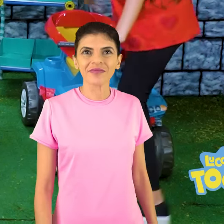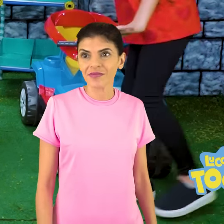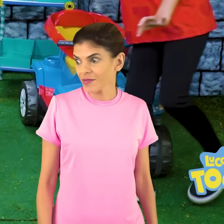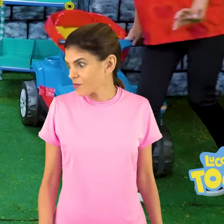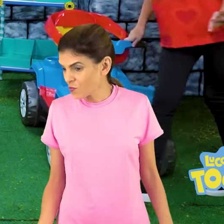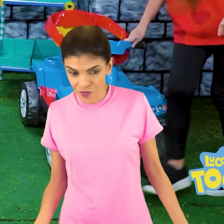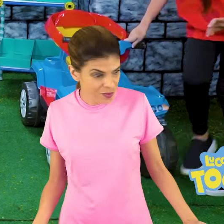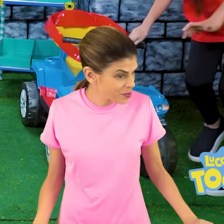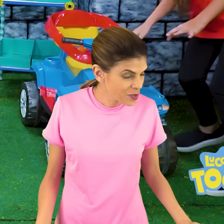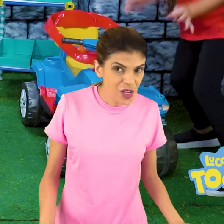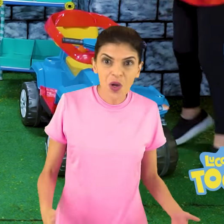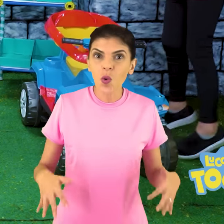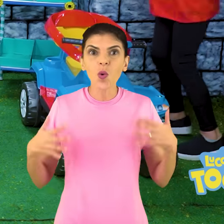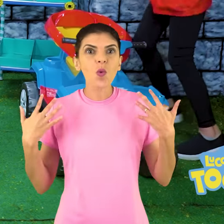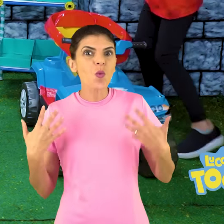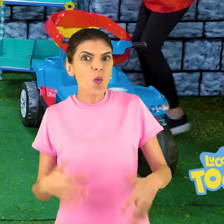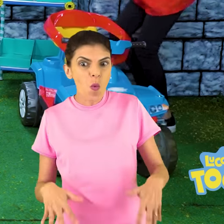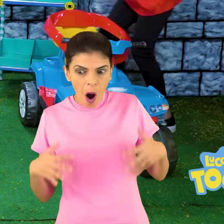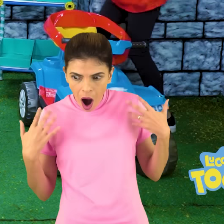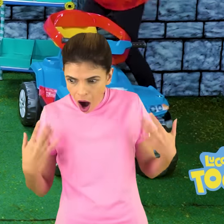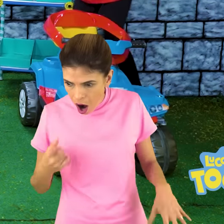Wow! Wow! Wow!